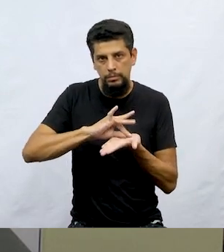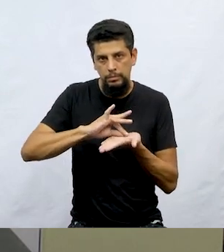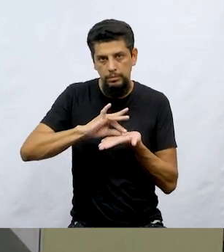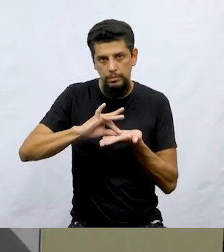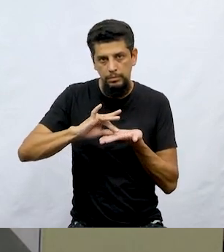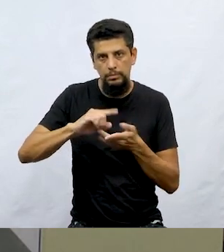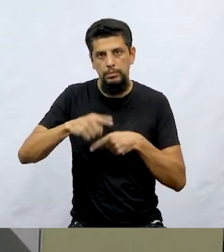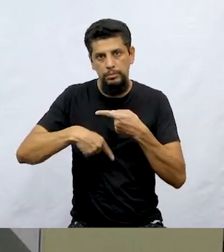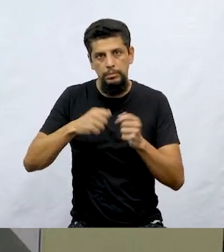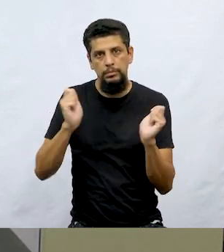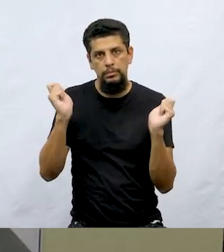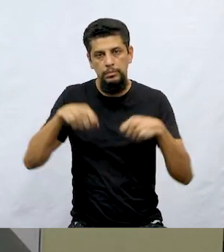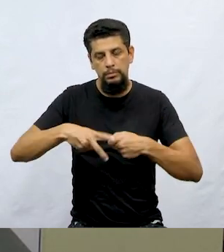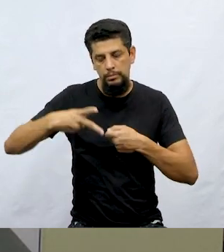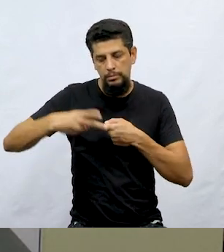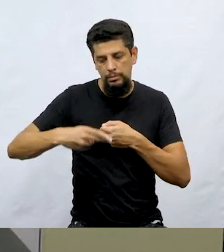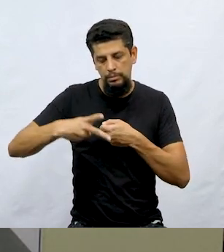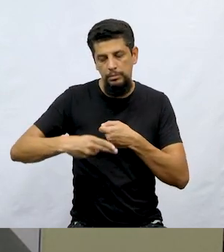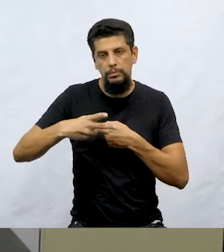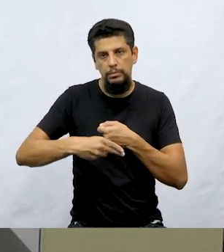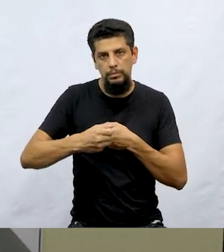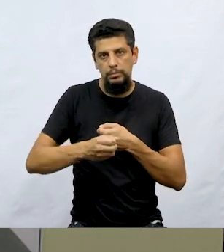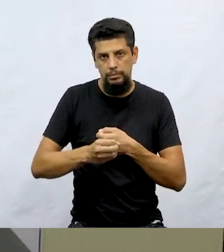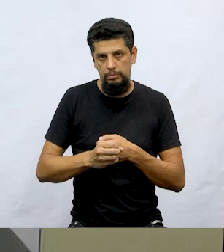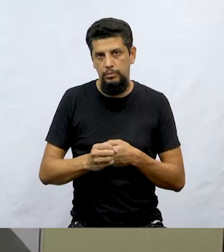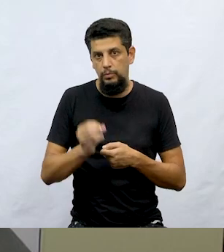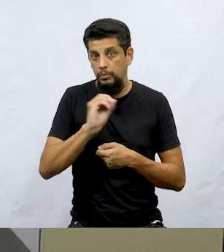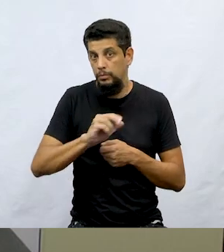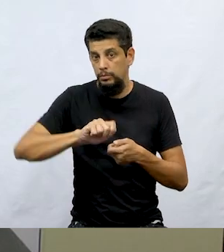para depois poder recortar ou rasgar. Tá.